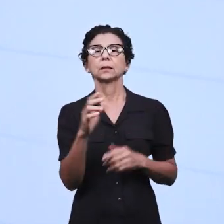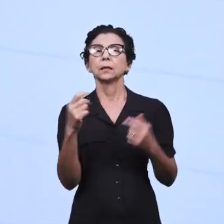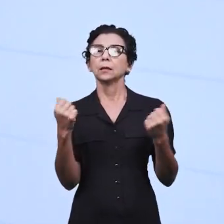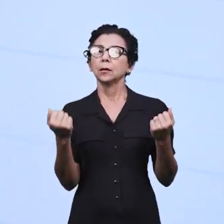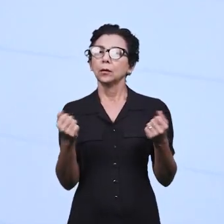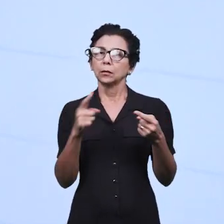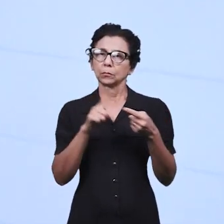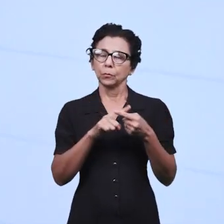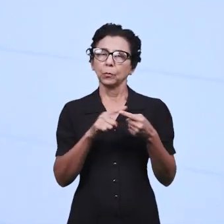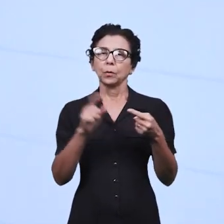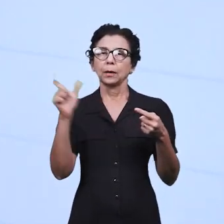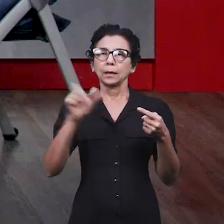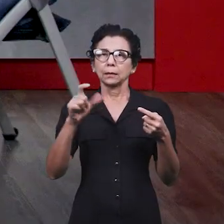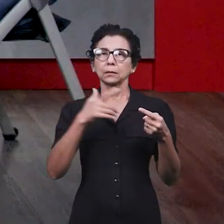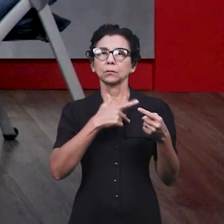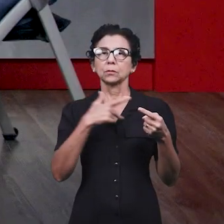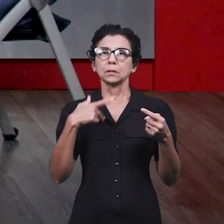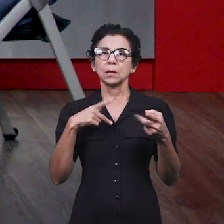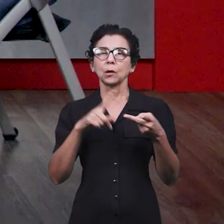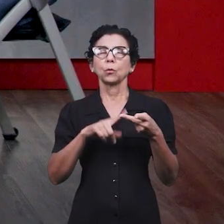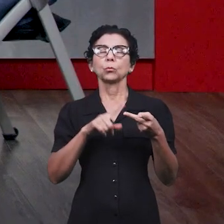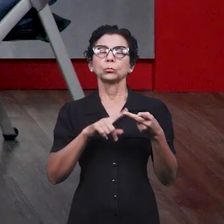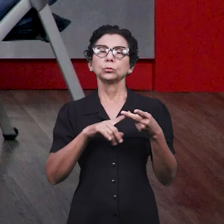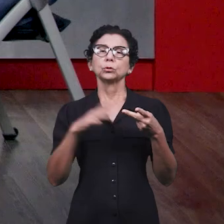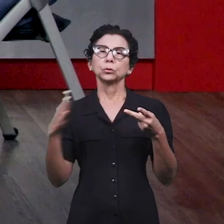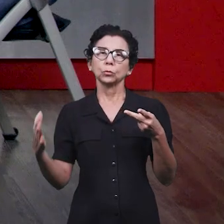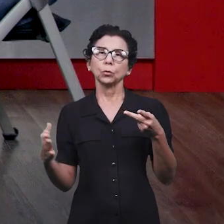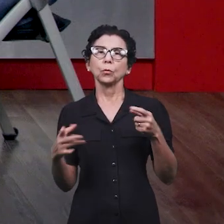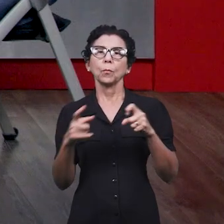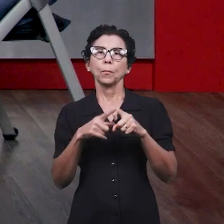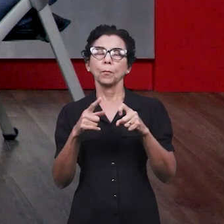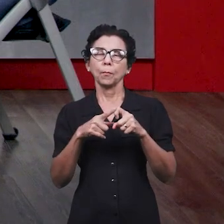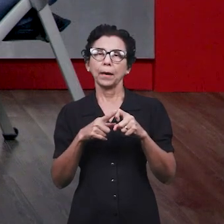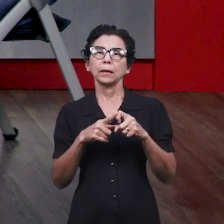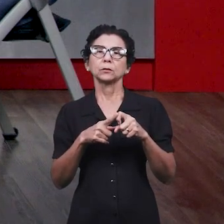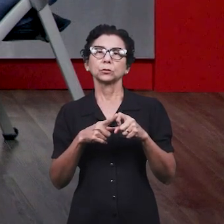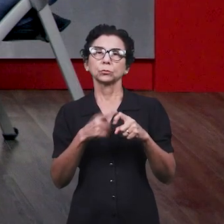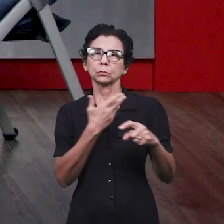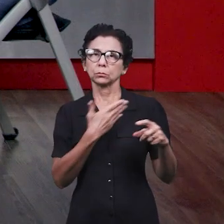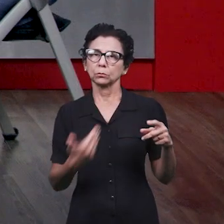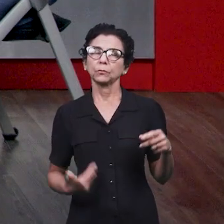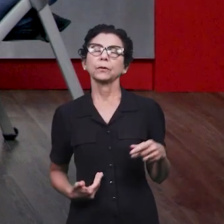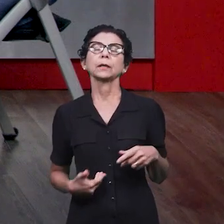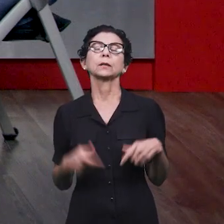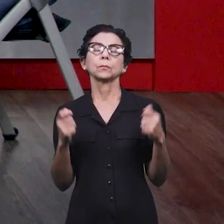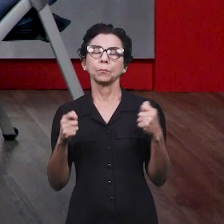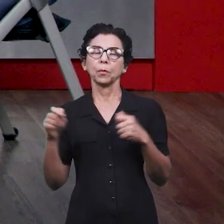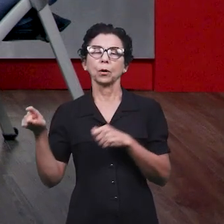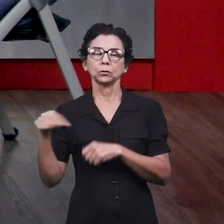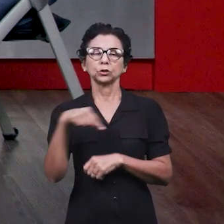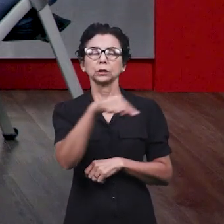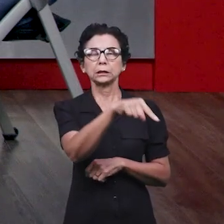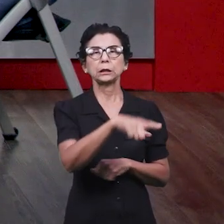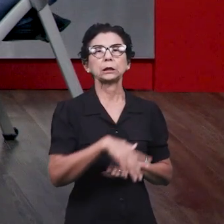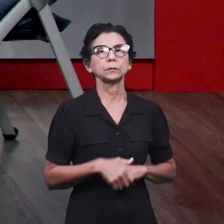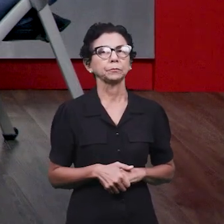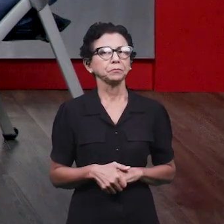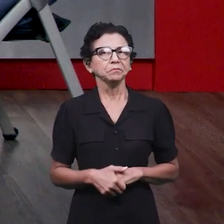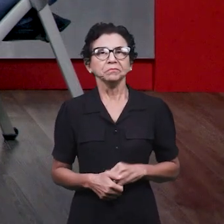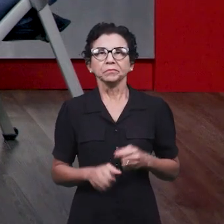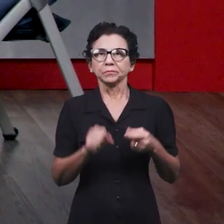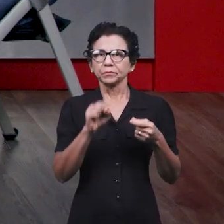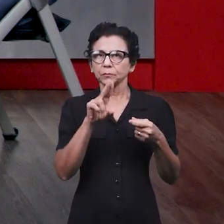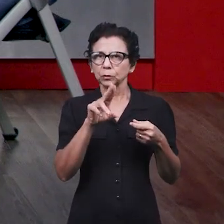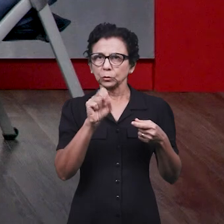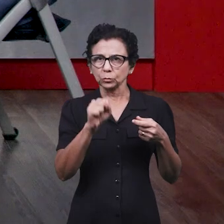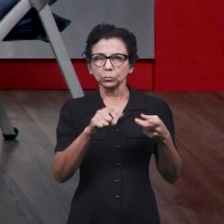possível sim. Elas têm direito a esse tratamento em casa, né? Tem direito ao tratamento em casa. Hospitalar, médico, a visita. Tanto pelo SUS, como também as